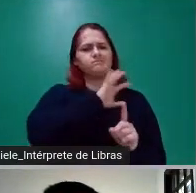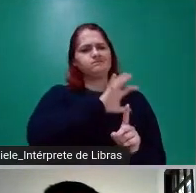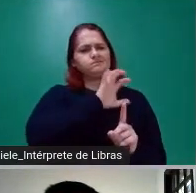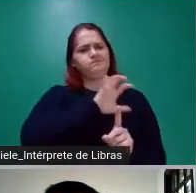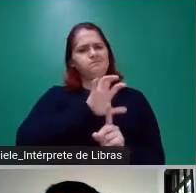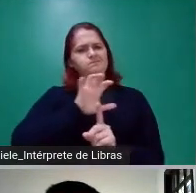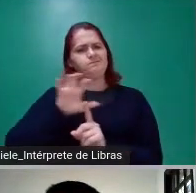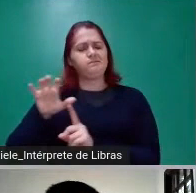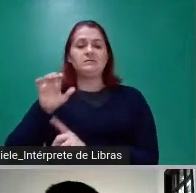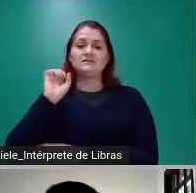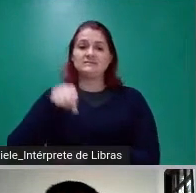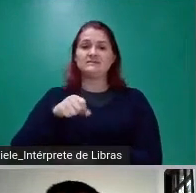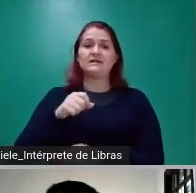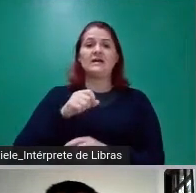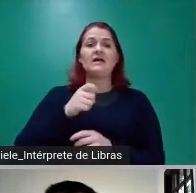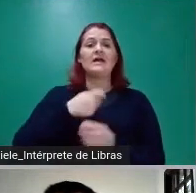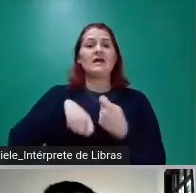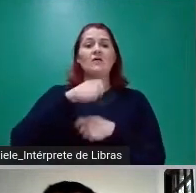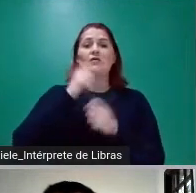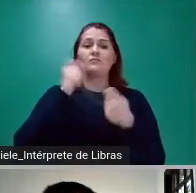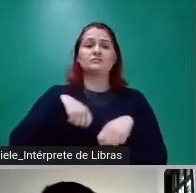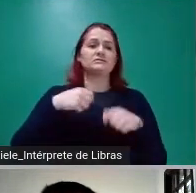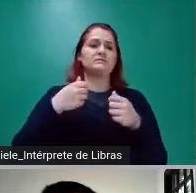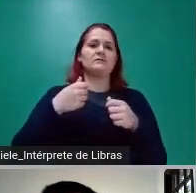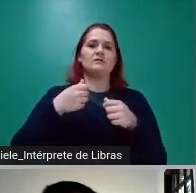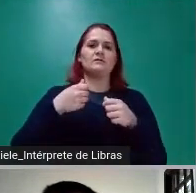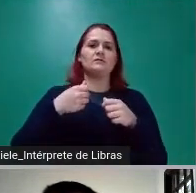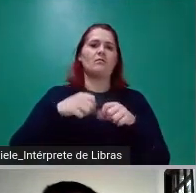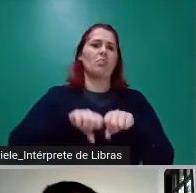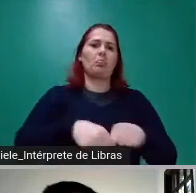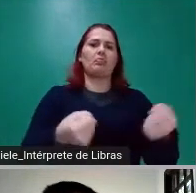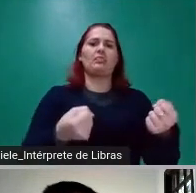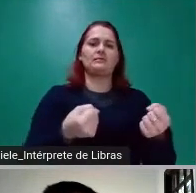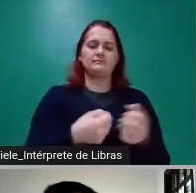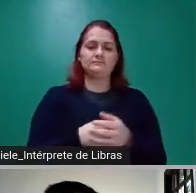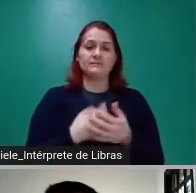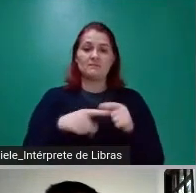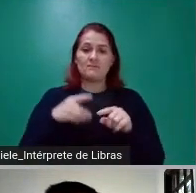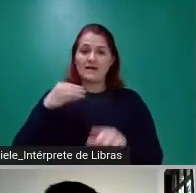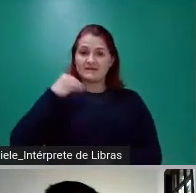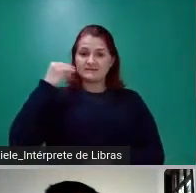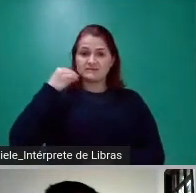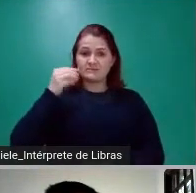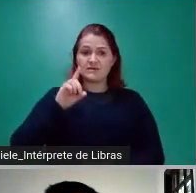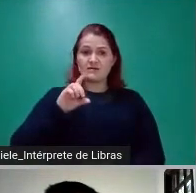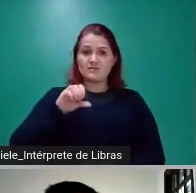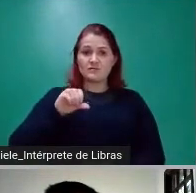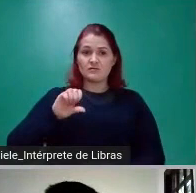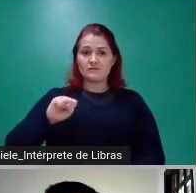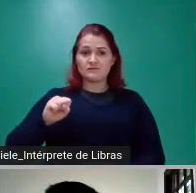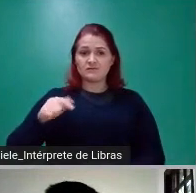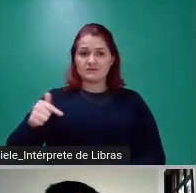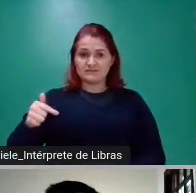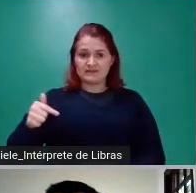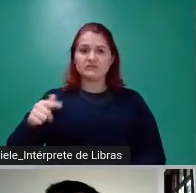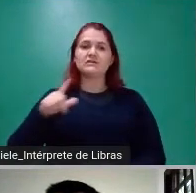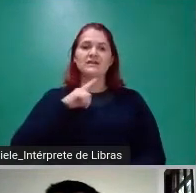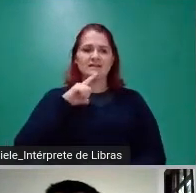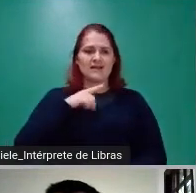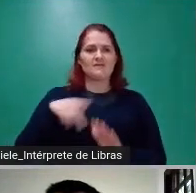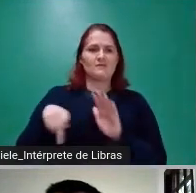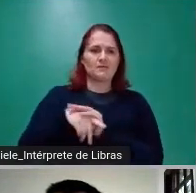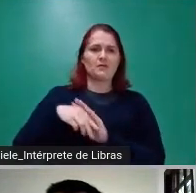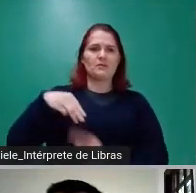iria degringolar. Só que a experiência brasileira de 87, quando a gente passou pela moratória de 87, serviu